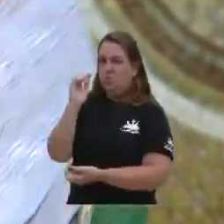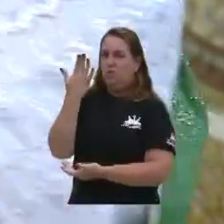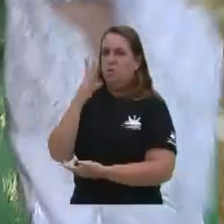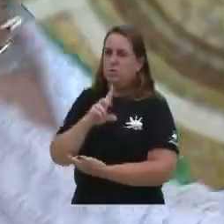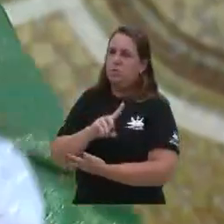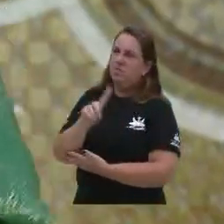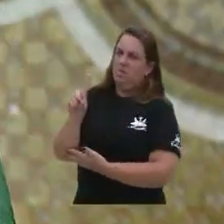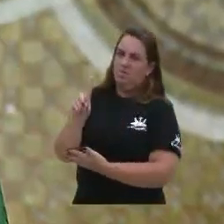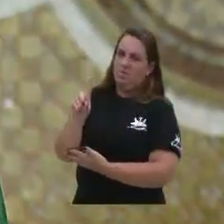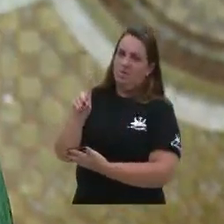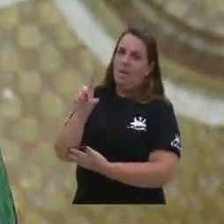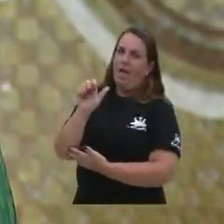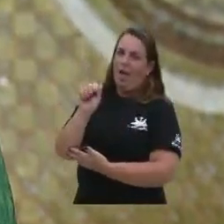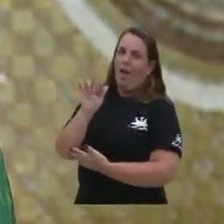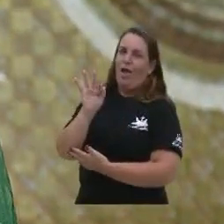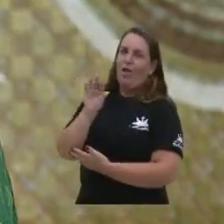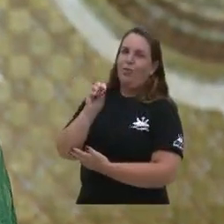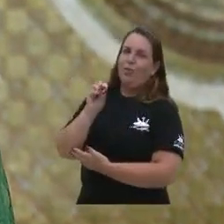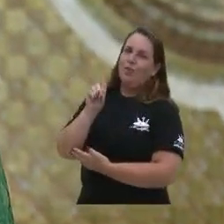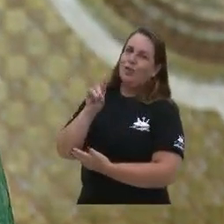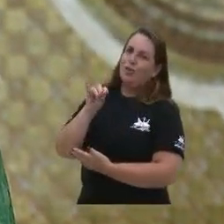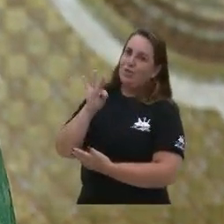deuses, a Afrodite.